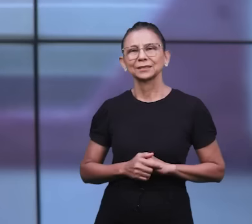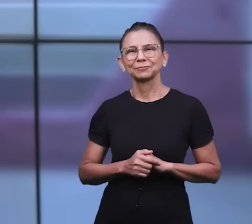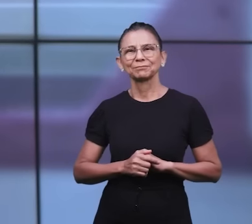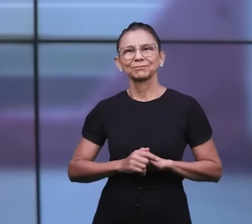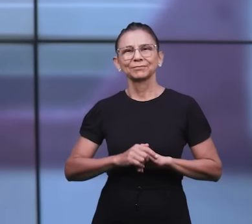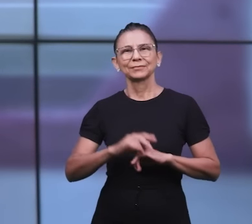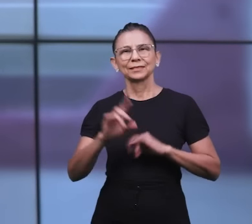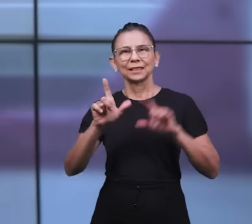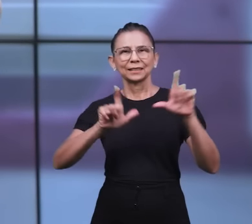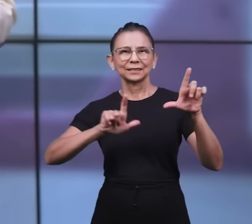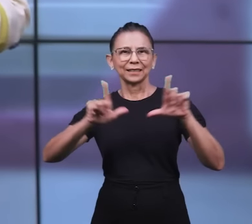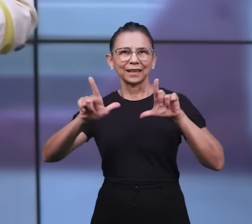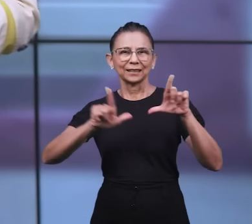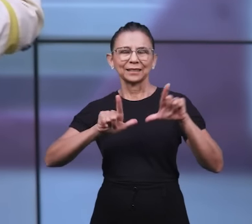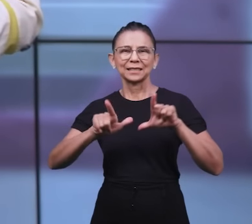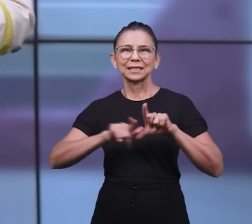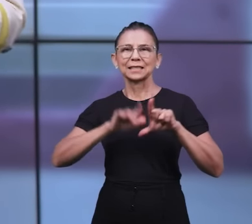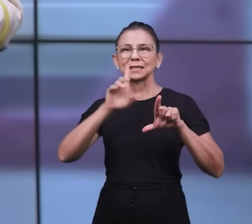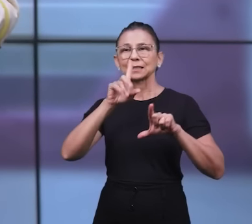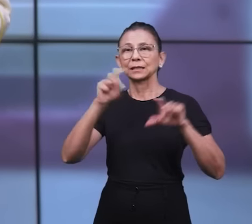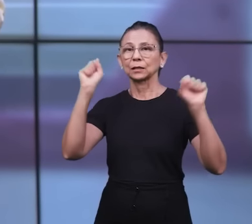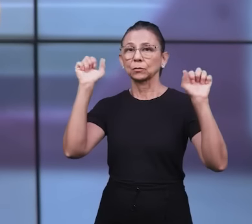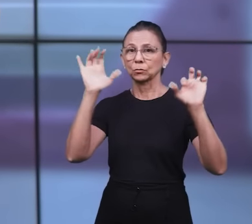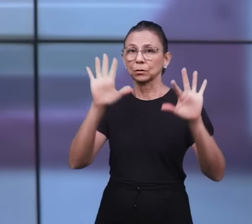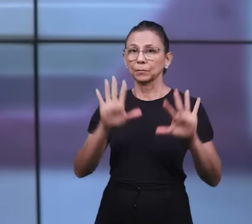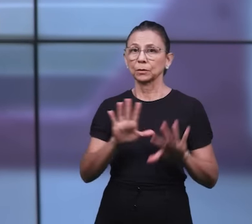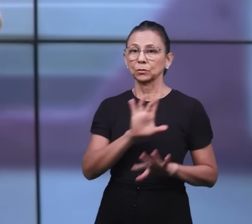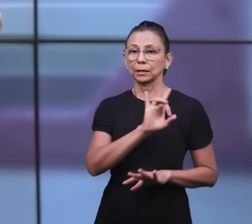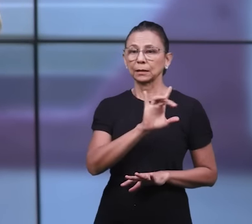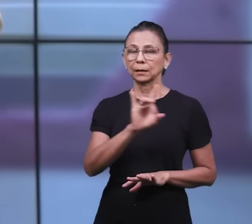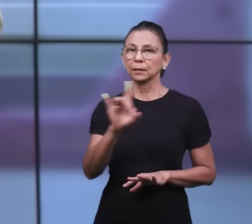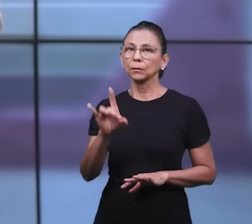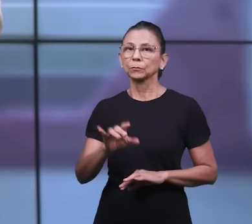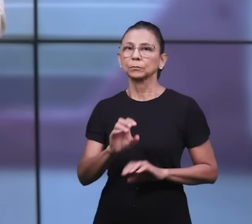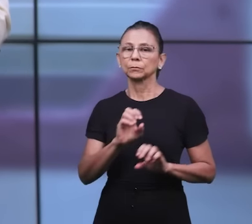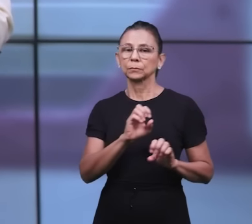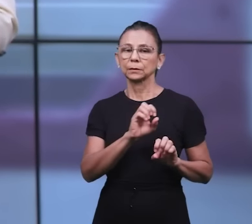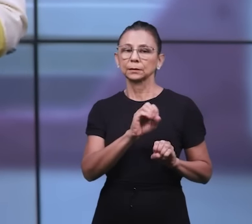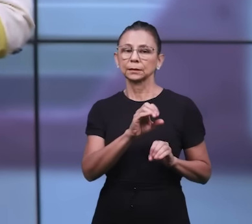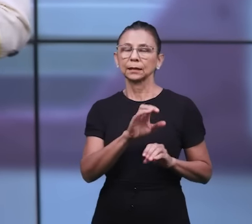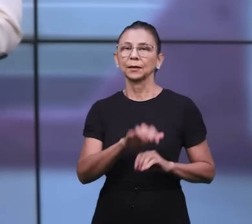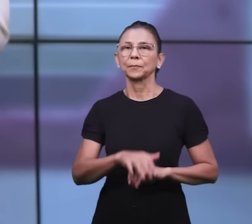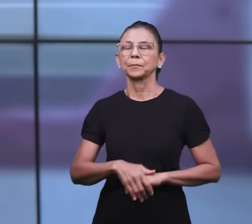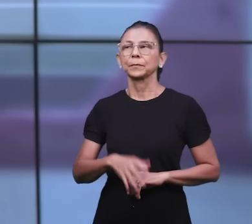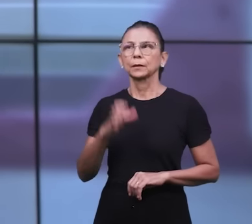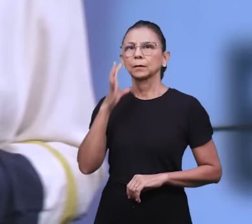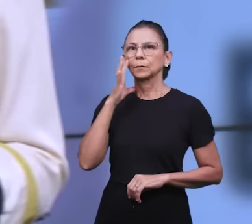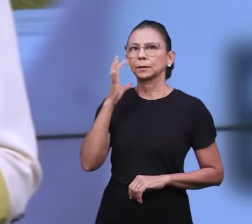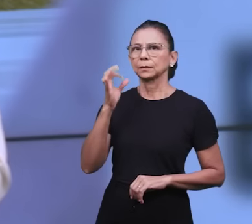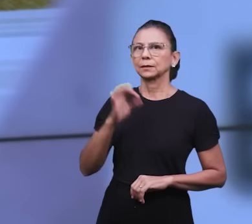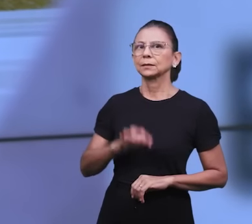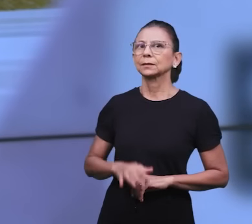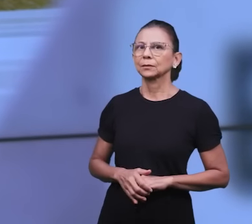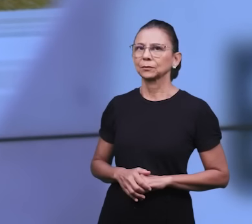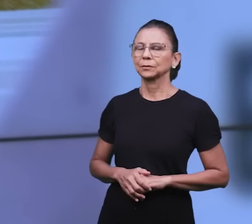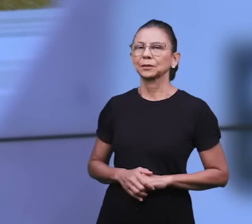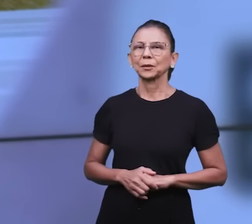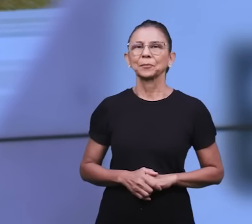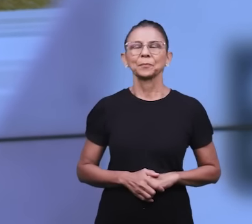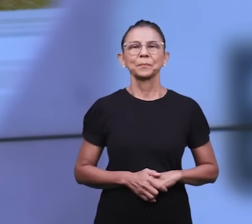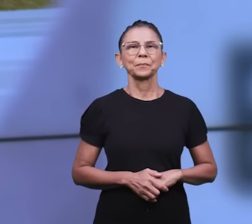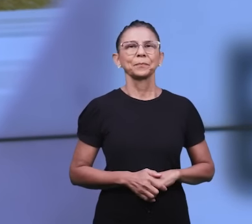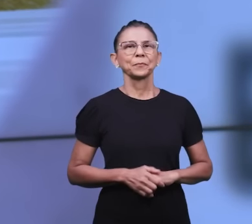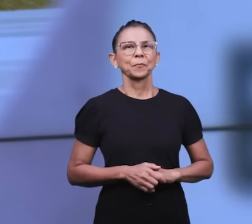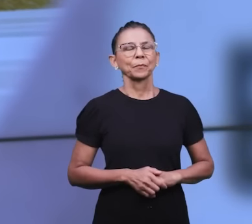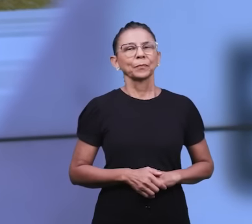que o senhor permaneça nos abençoando grandemente na educação dos nossos filhos e Fique atento ao tema que o